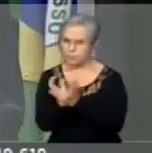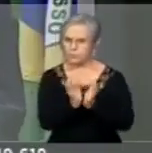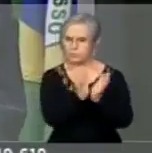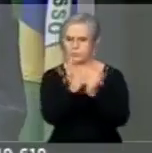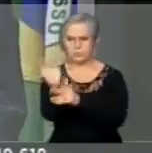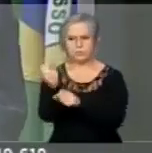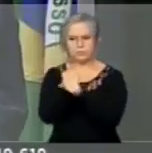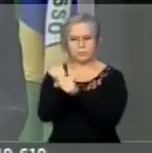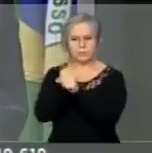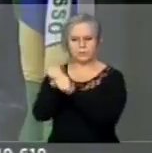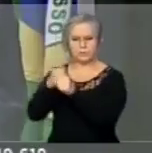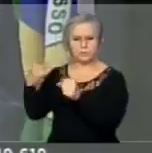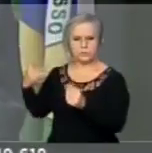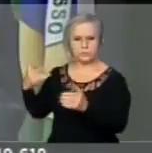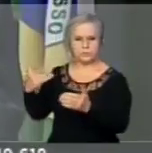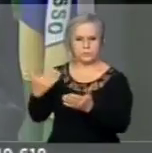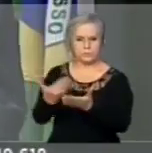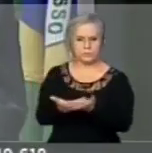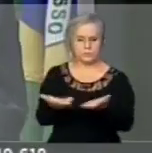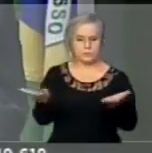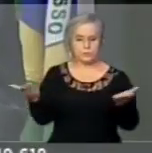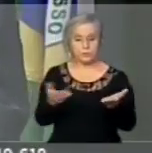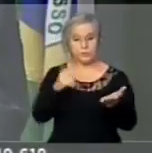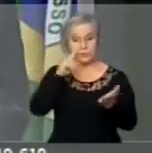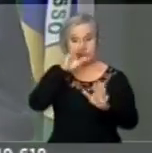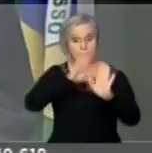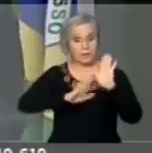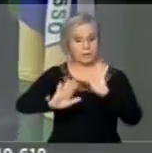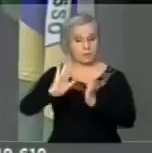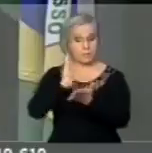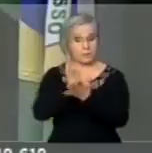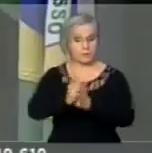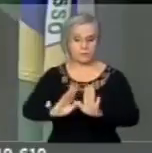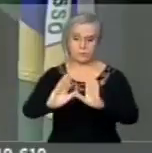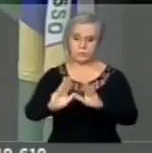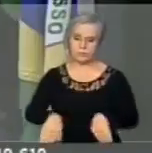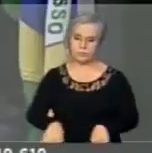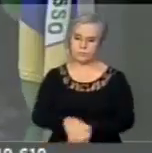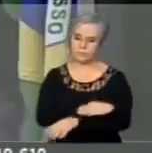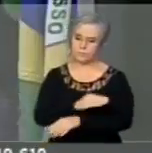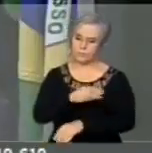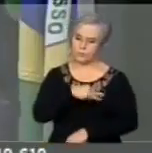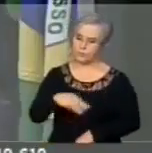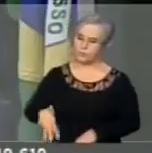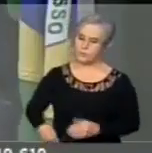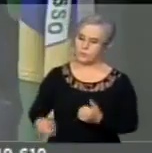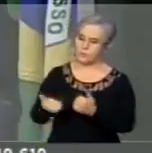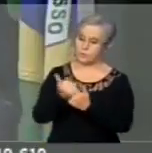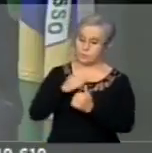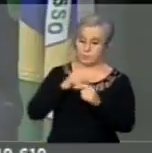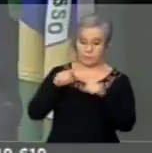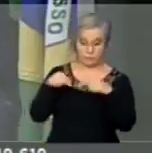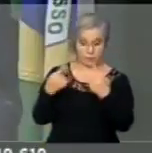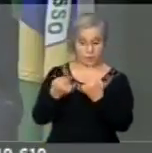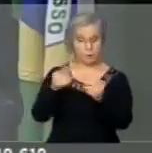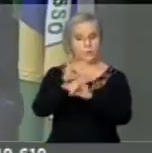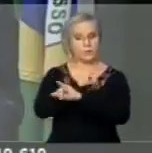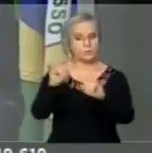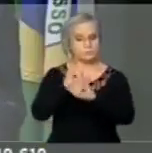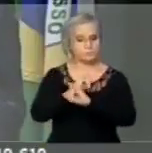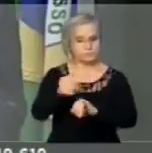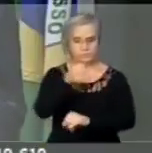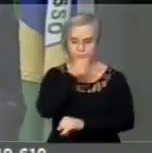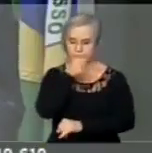dos anos, está ameaçado. O ministro interino, ao sair da reunião, segundo publicou toda a imprensa